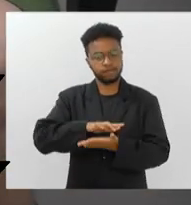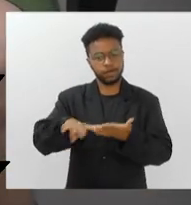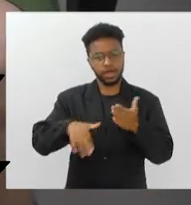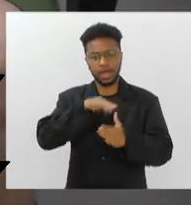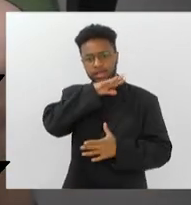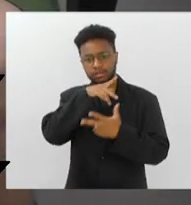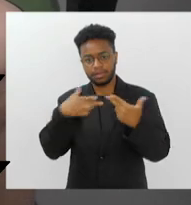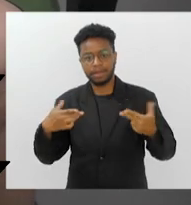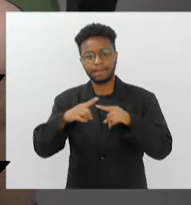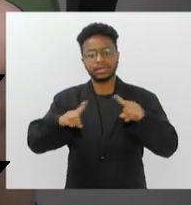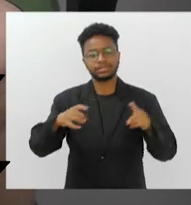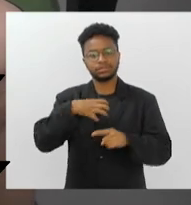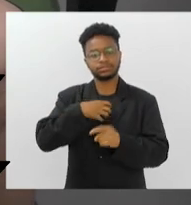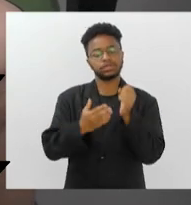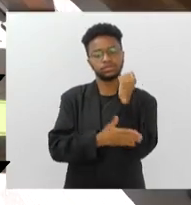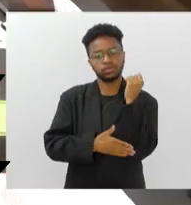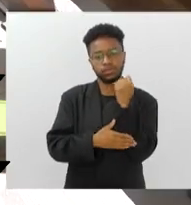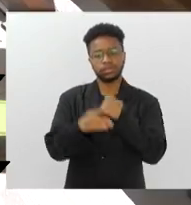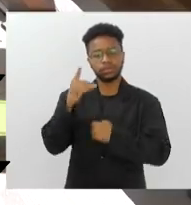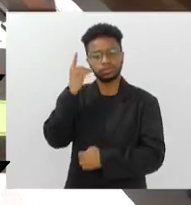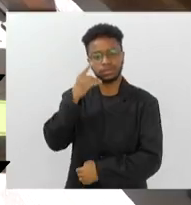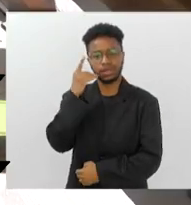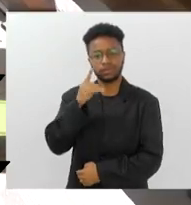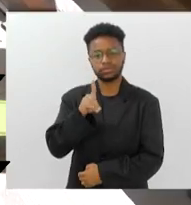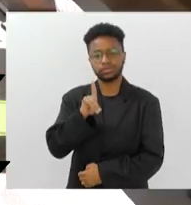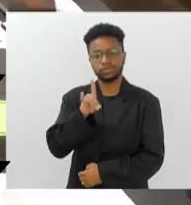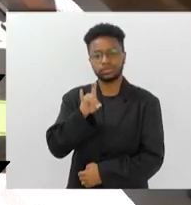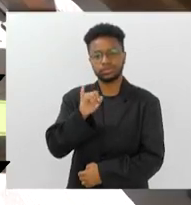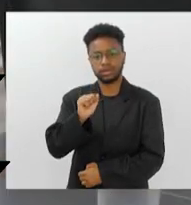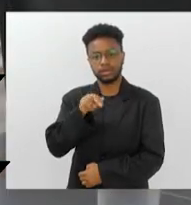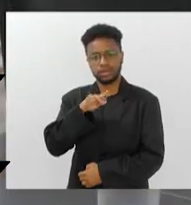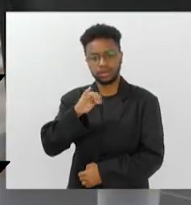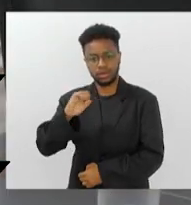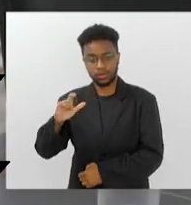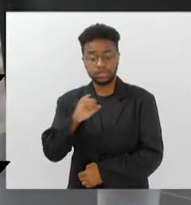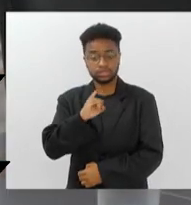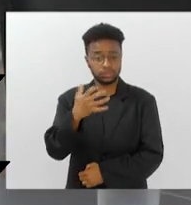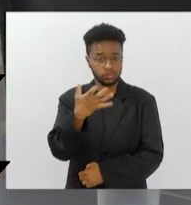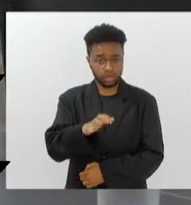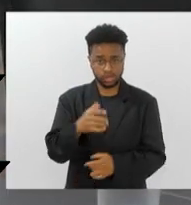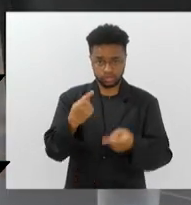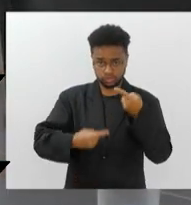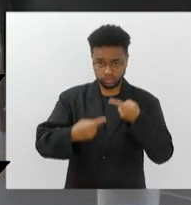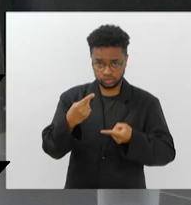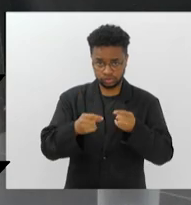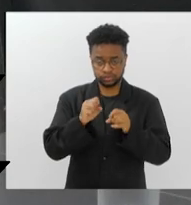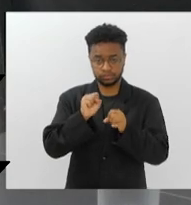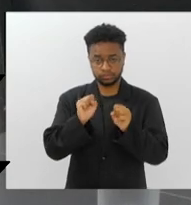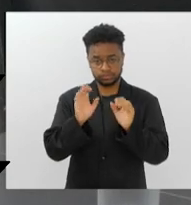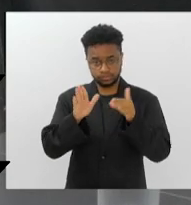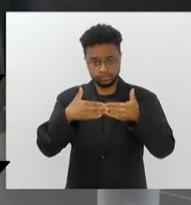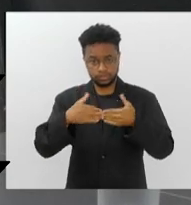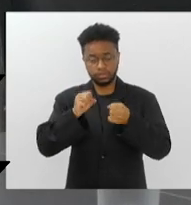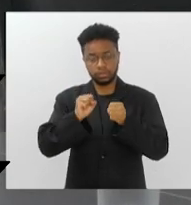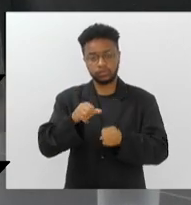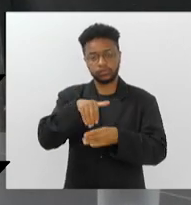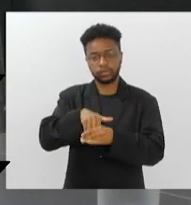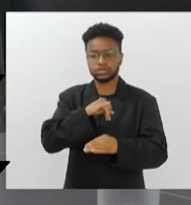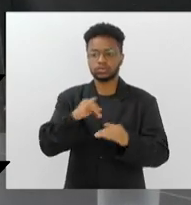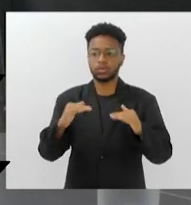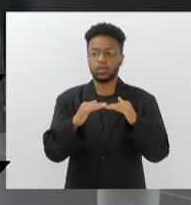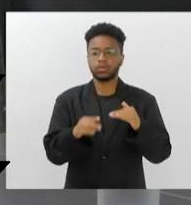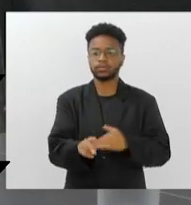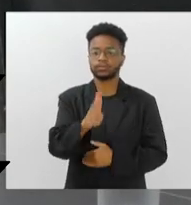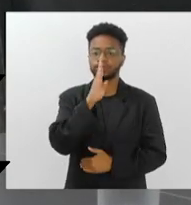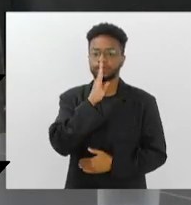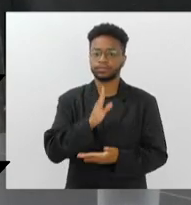deputado libre não havendo Quem Queira discutir encerrada a discussão em votação senhores que aprovam permaneçam Como